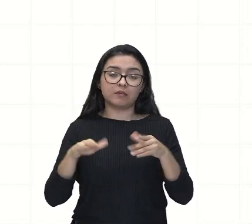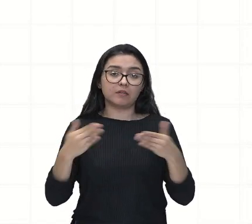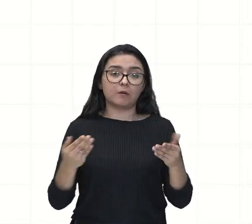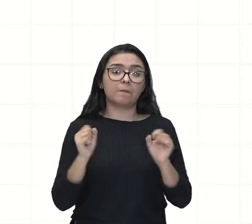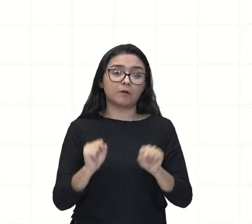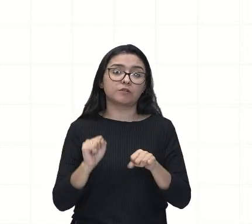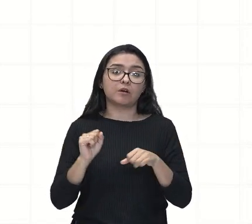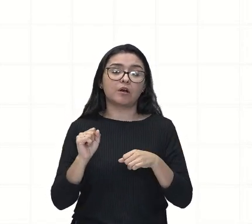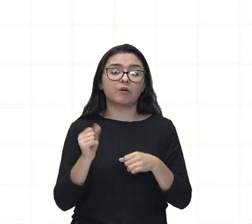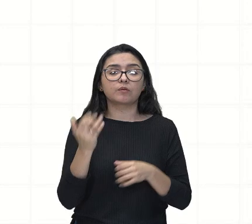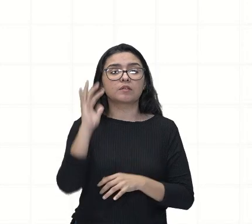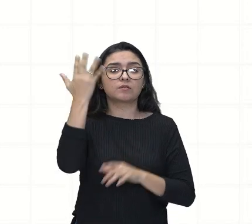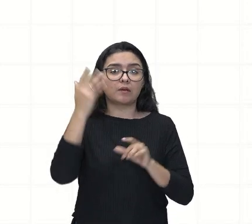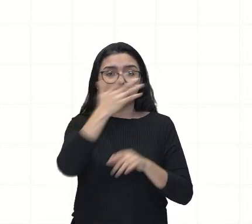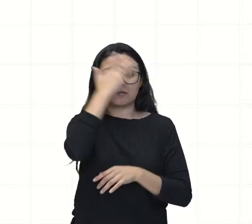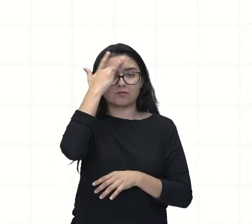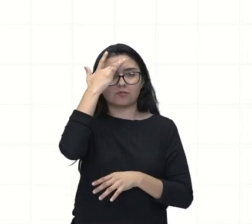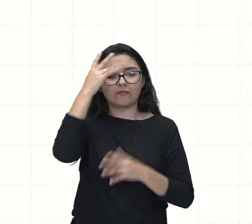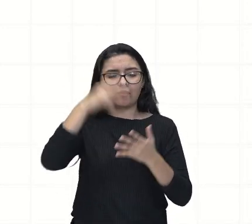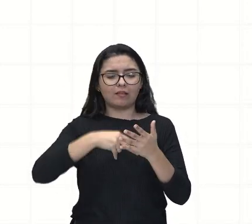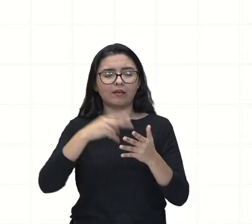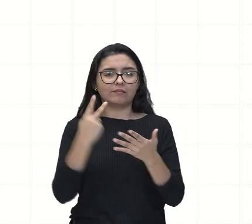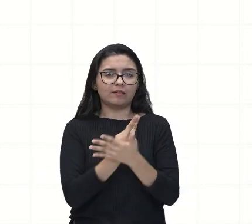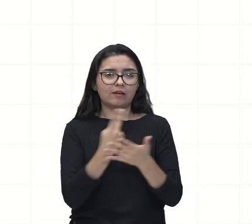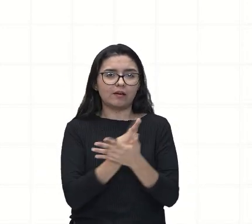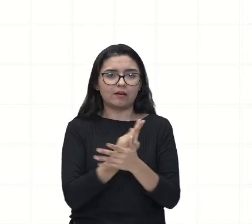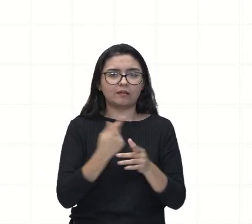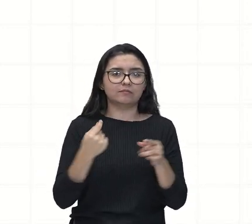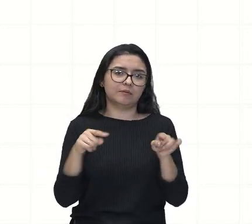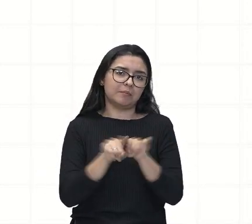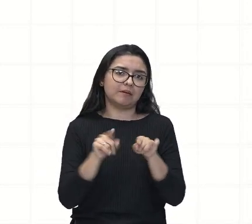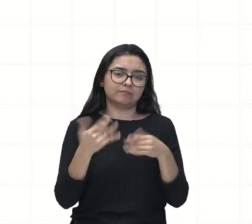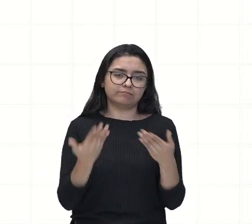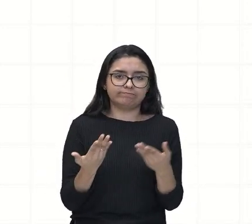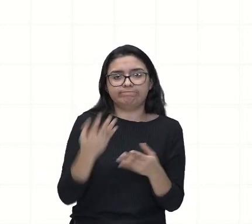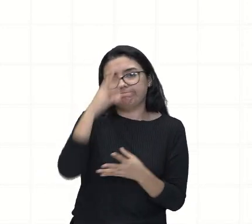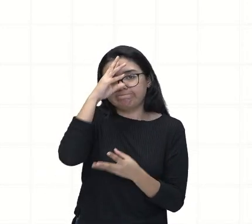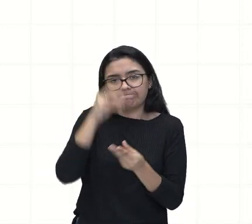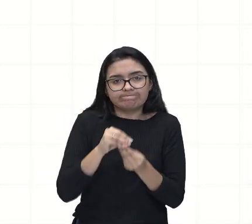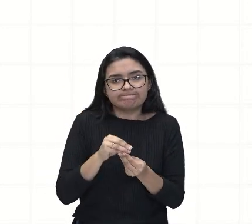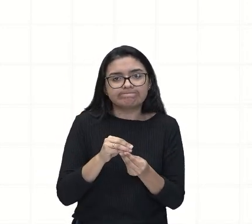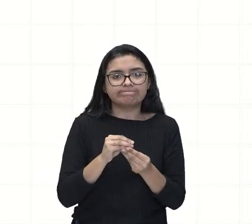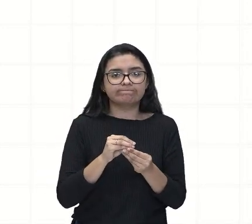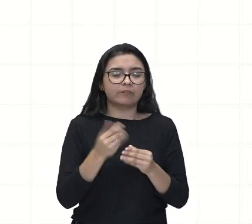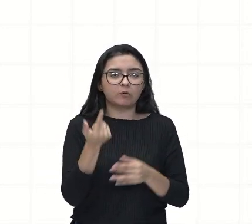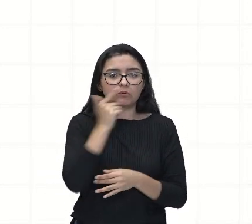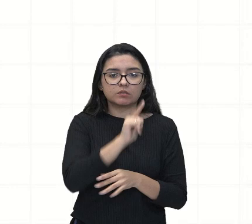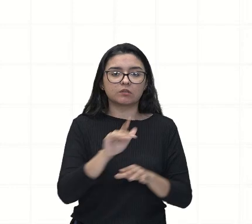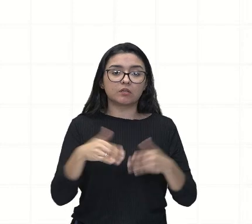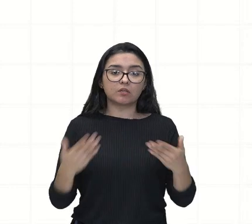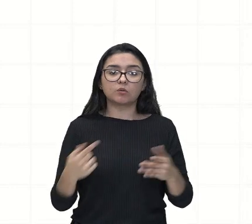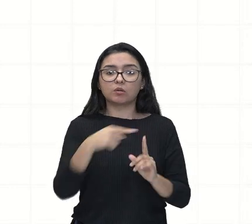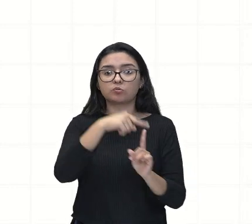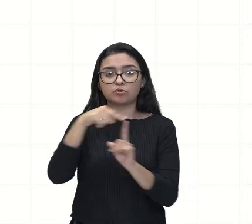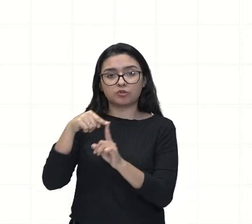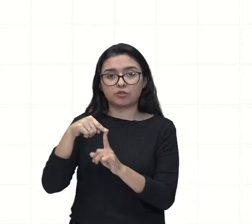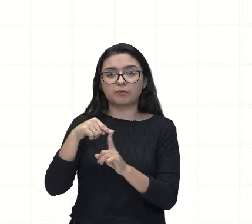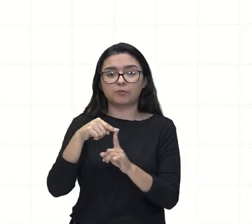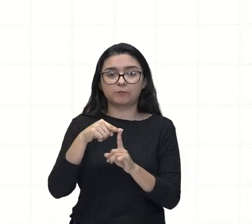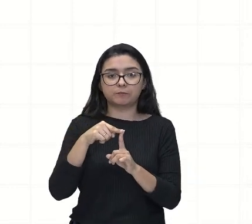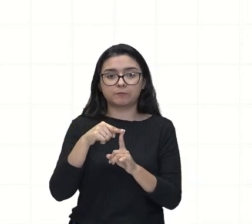dos detalhamentos da nossa aula. Por exemplo, aqui eu tenho um estilo musical,